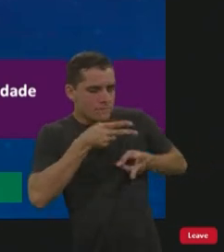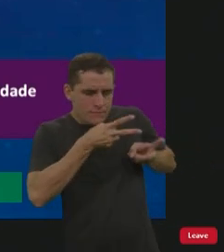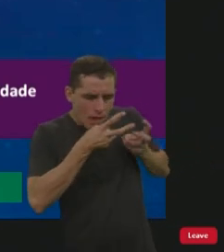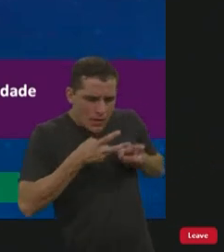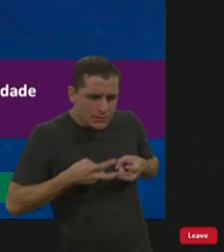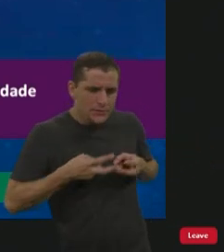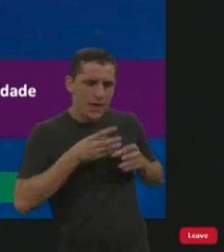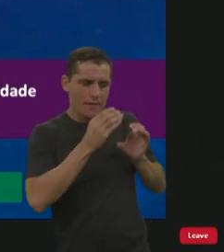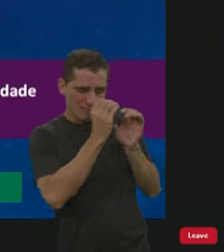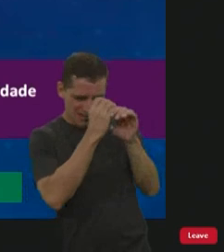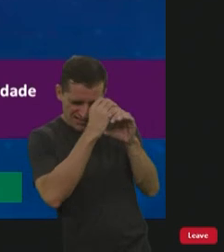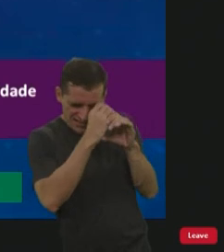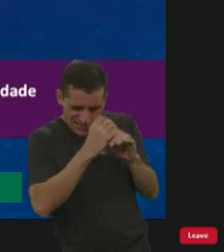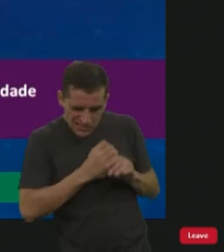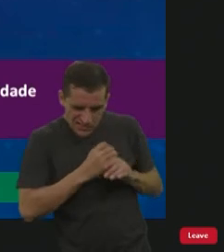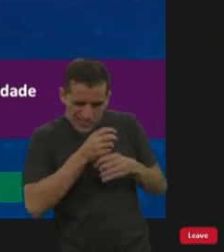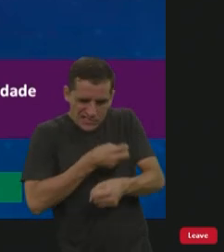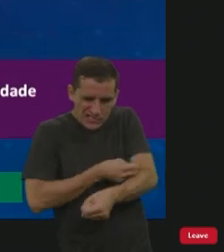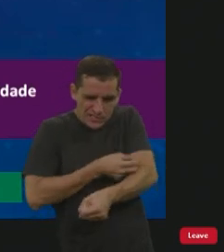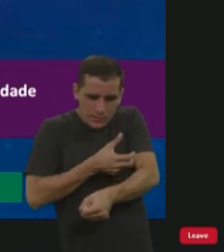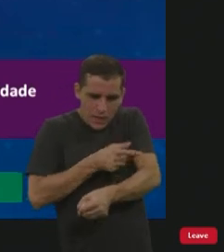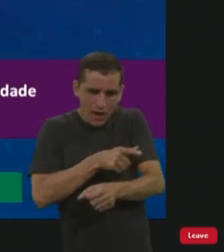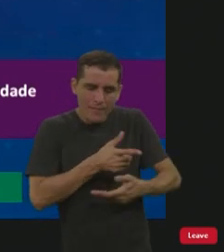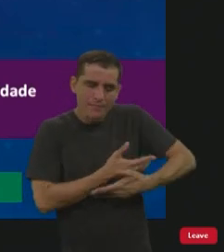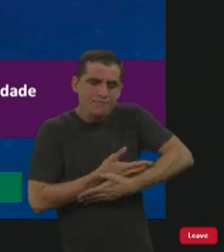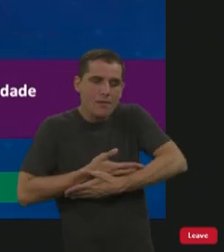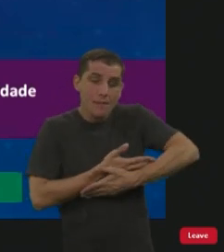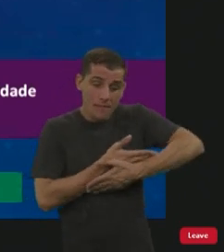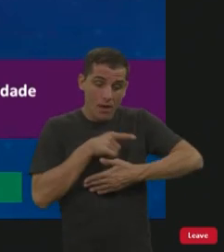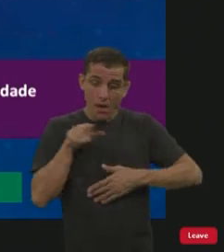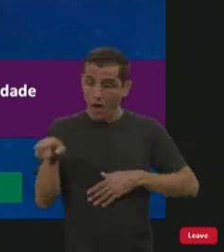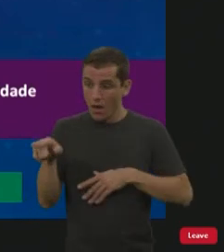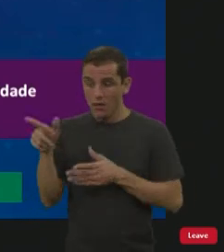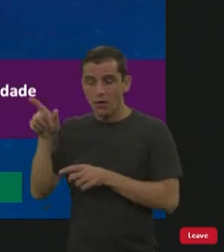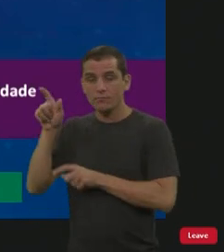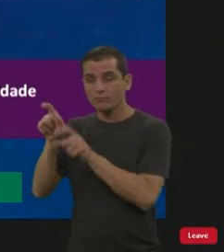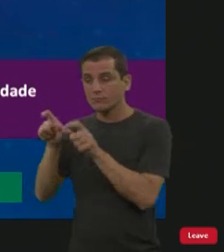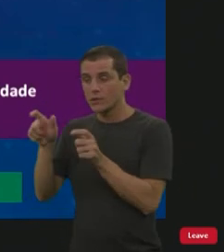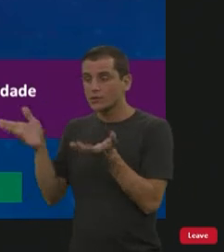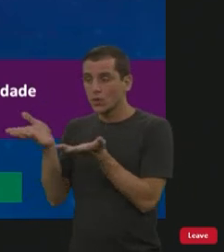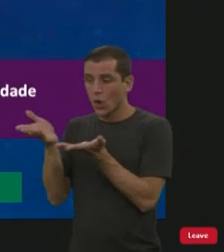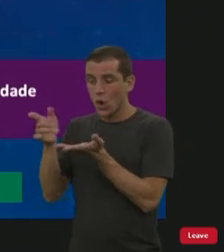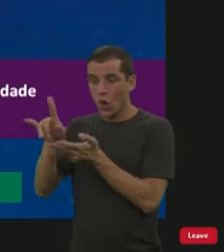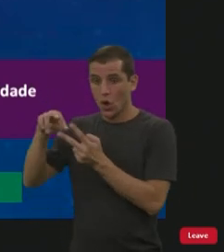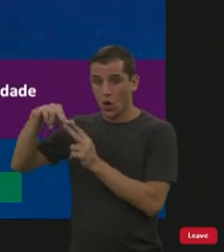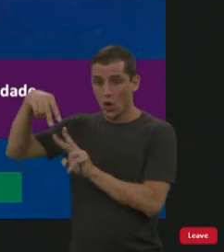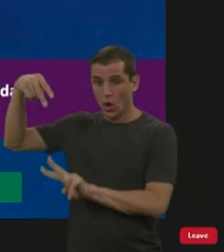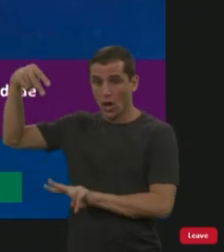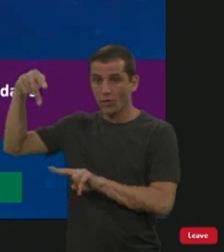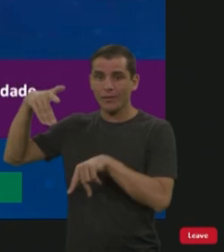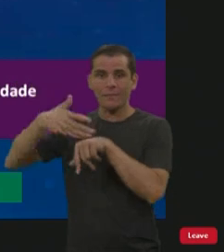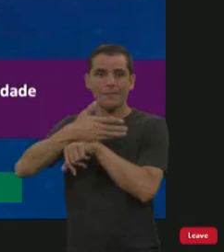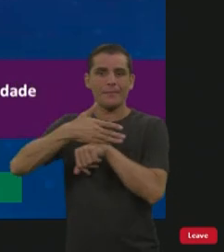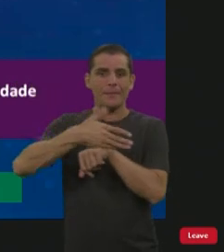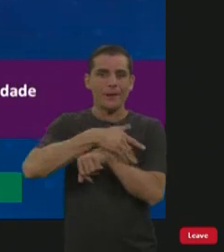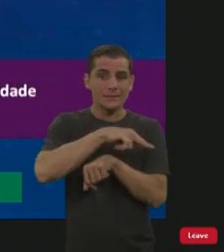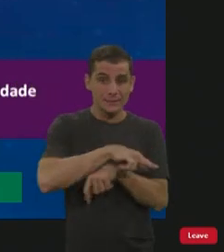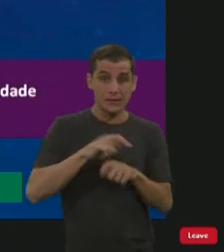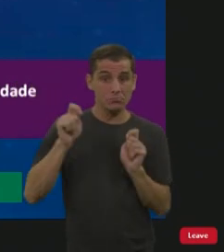muito, muito feliz, né, porque isso faz muita diferença em uma série de doenças,